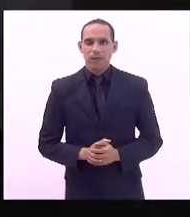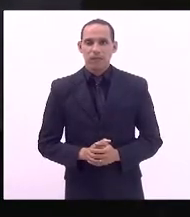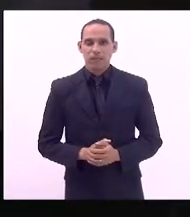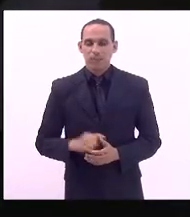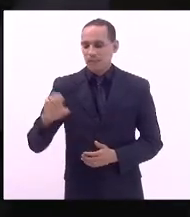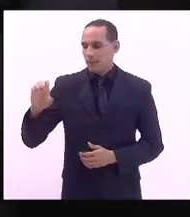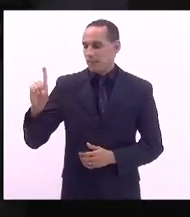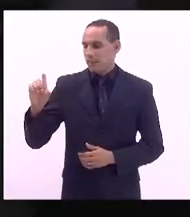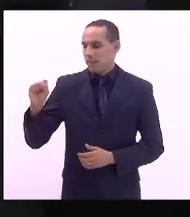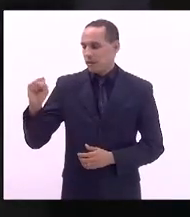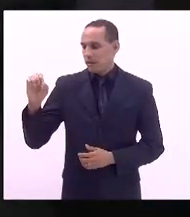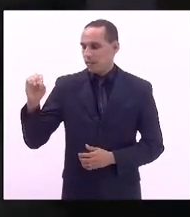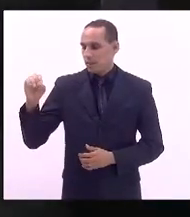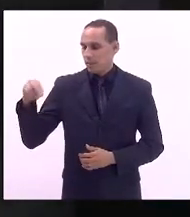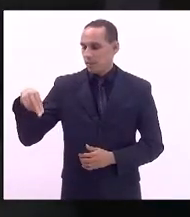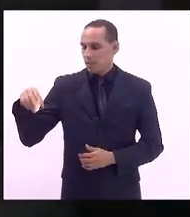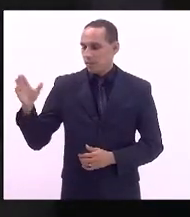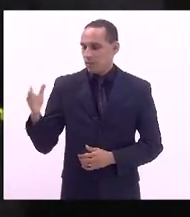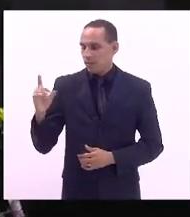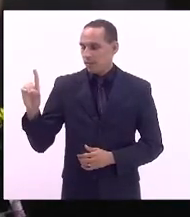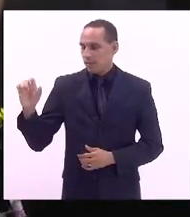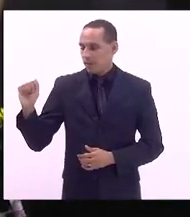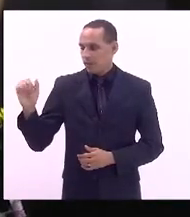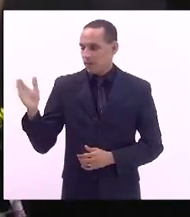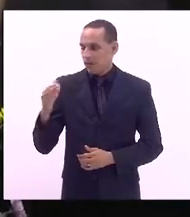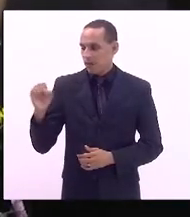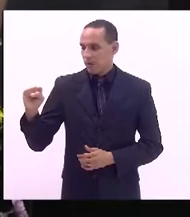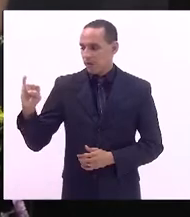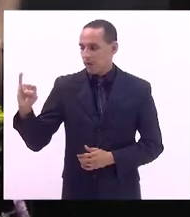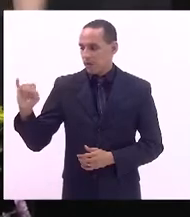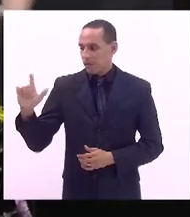a Edson da Silva Ferreira